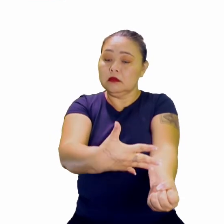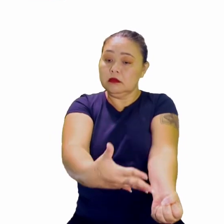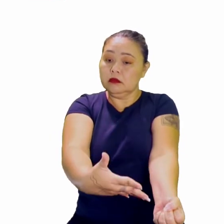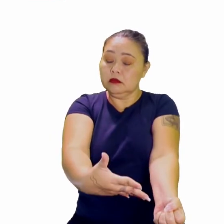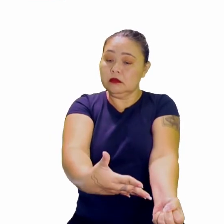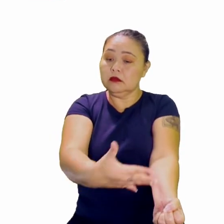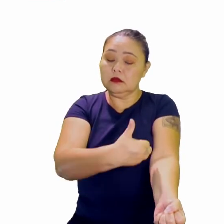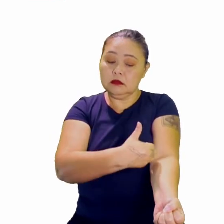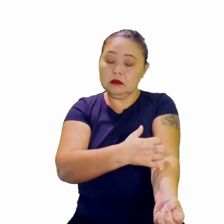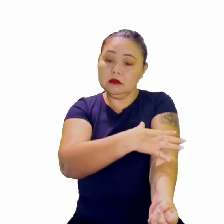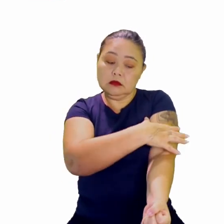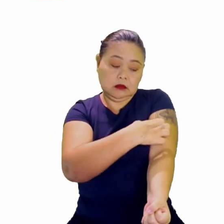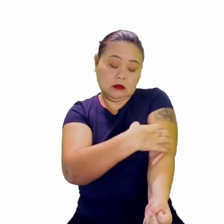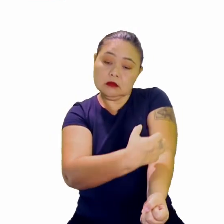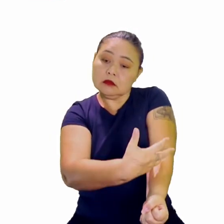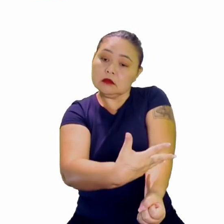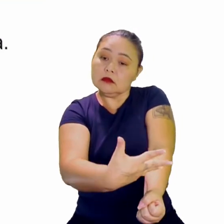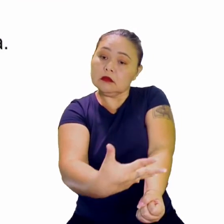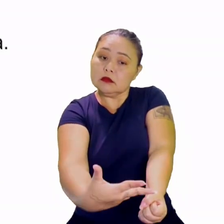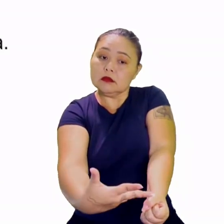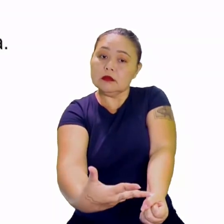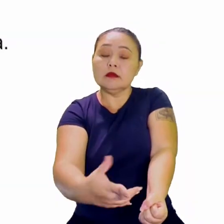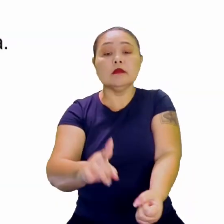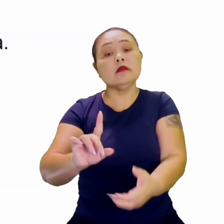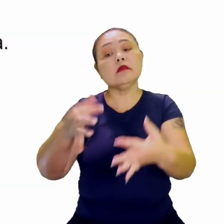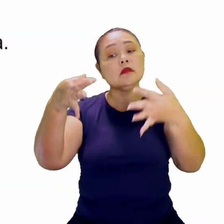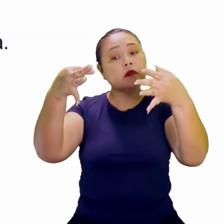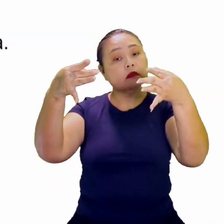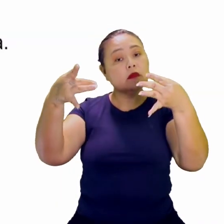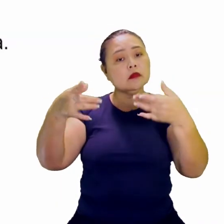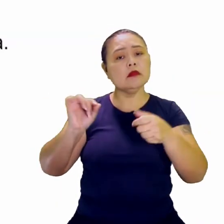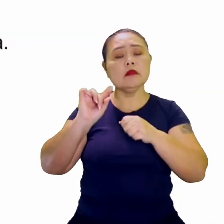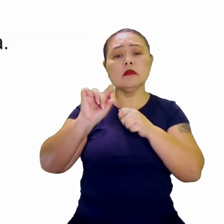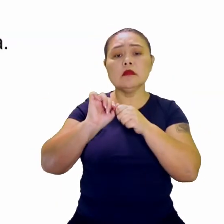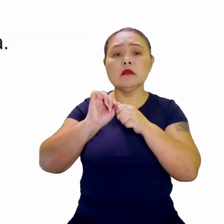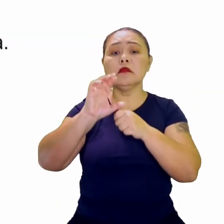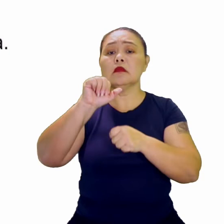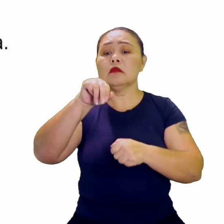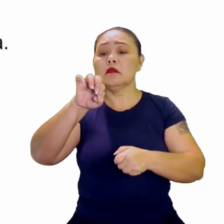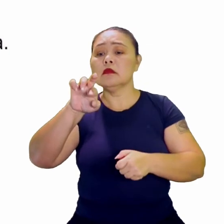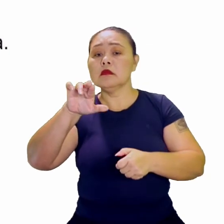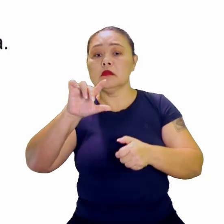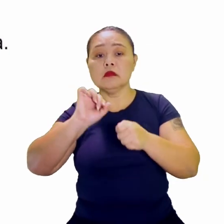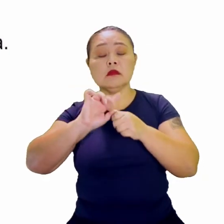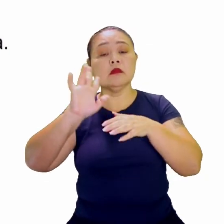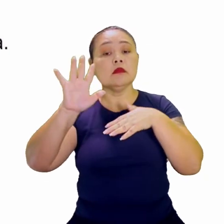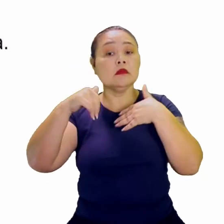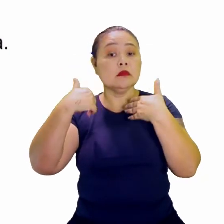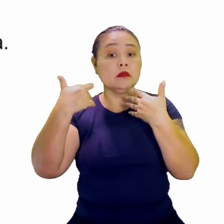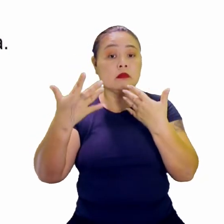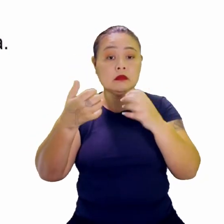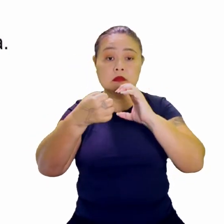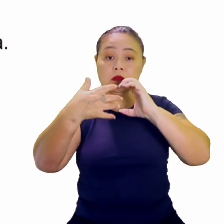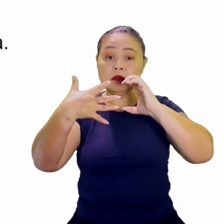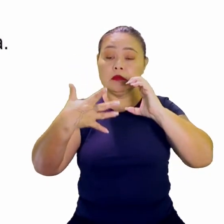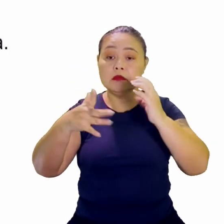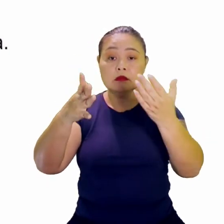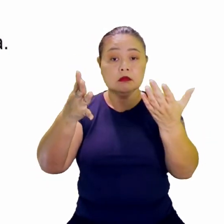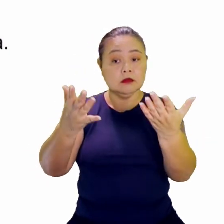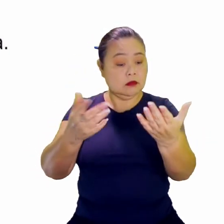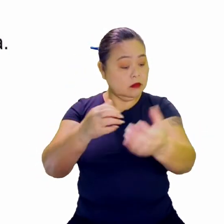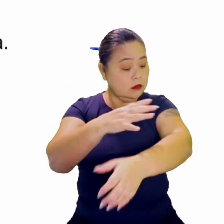na fase excêntrica. Detalhando, o que seria a ação concêntrica? Ela caracteriza-se